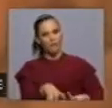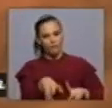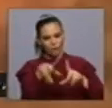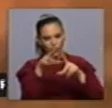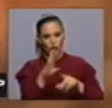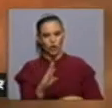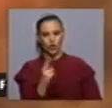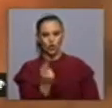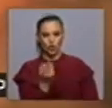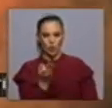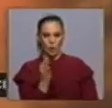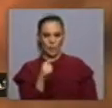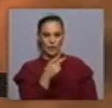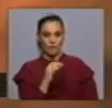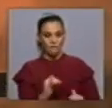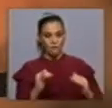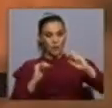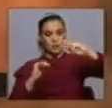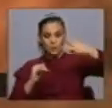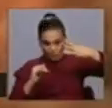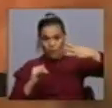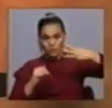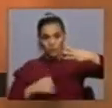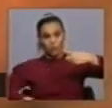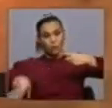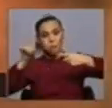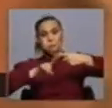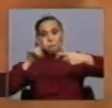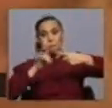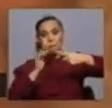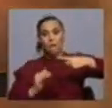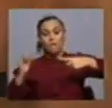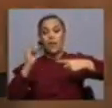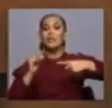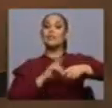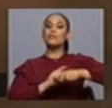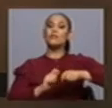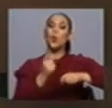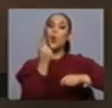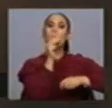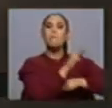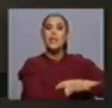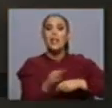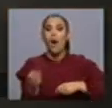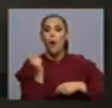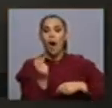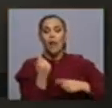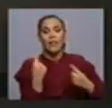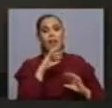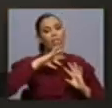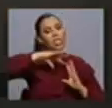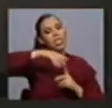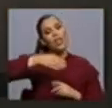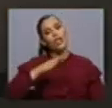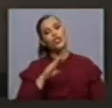Júpiter. E em 3 fases. Numa primeira fase, que durou cerca de 1 milhão de anos, nós tivemos um Júpiter que cresceu